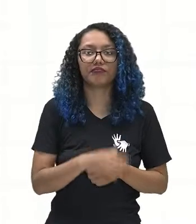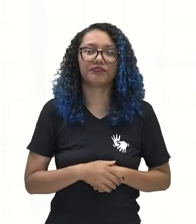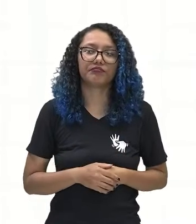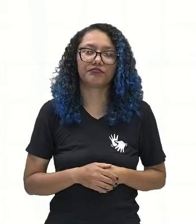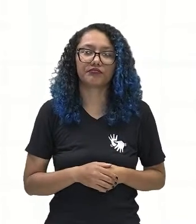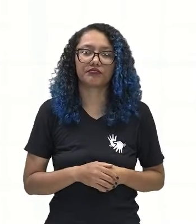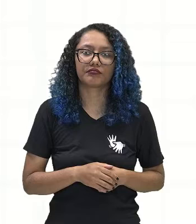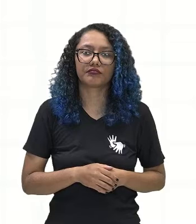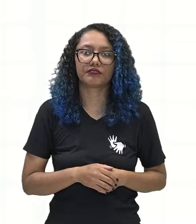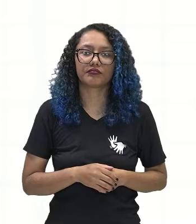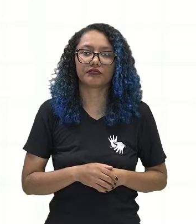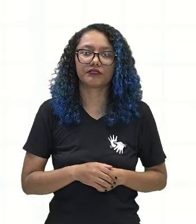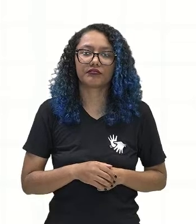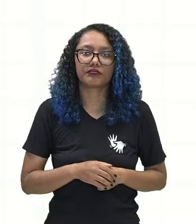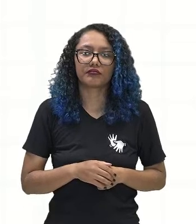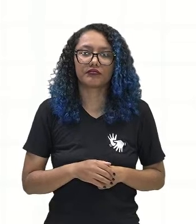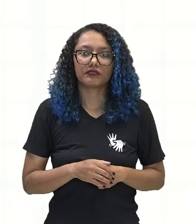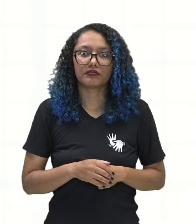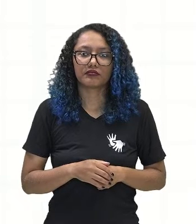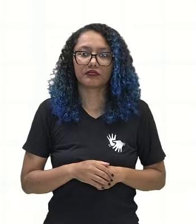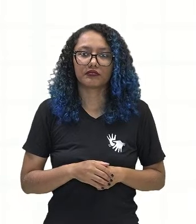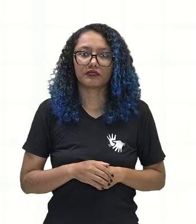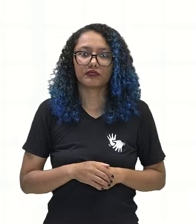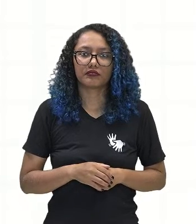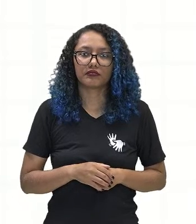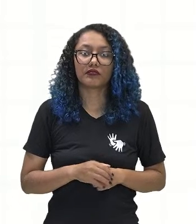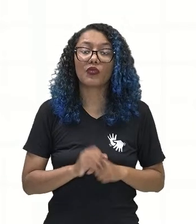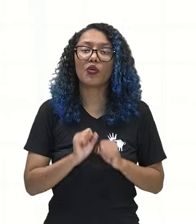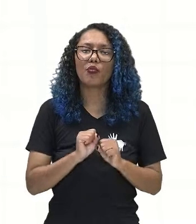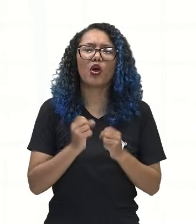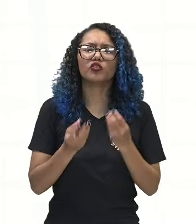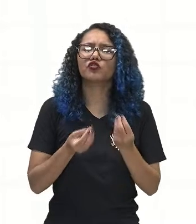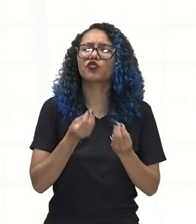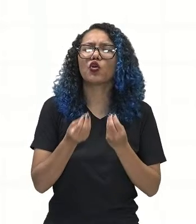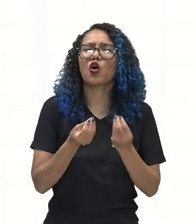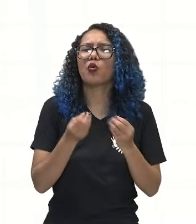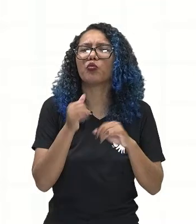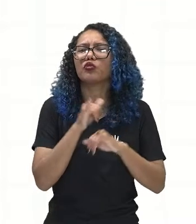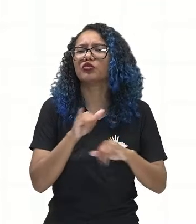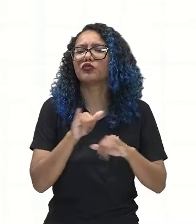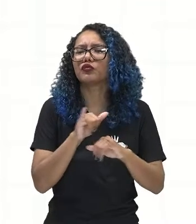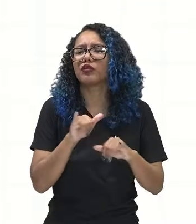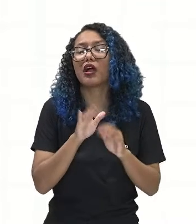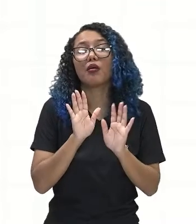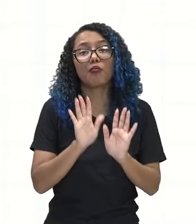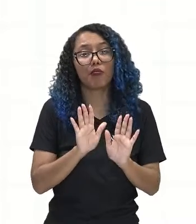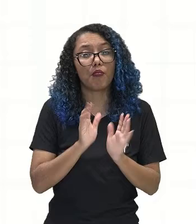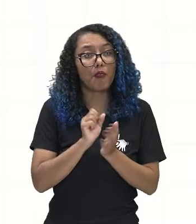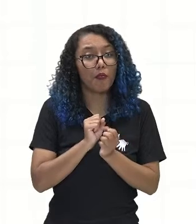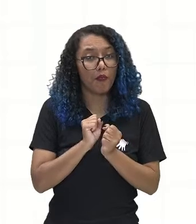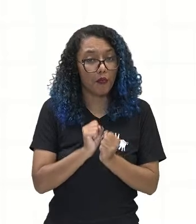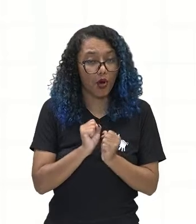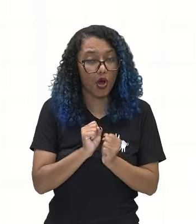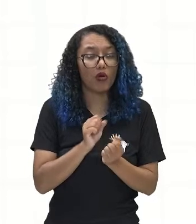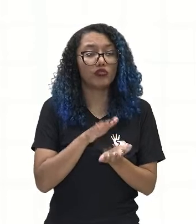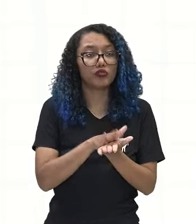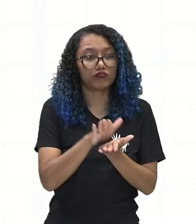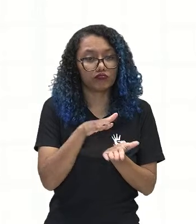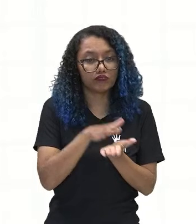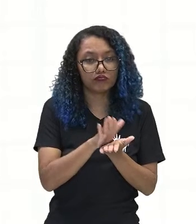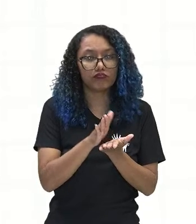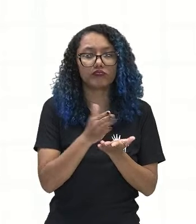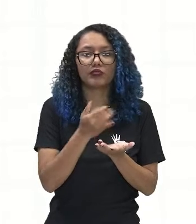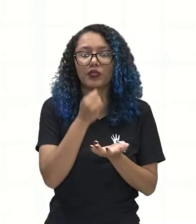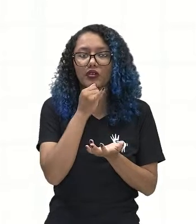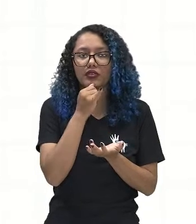da propaganda, ela pode se dar por meio impresso, certo? A veiculação da propaganda pode se dar por meio impresso, como,